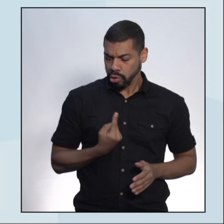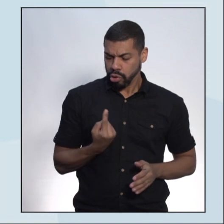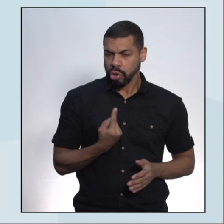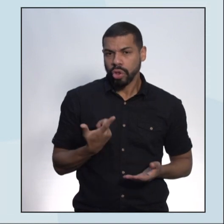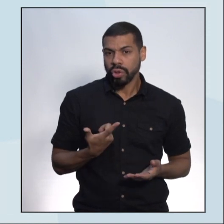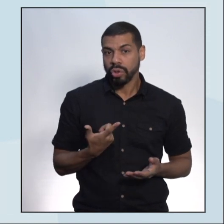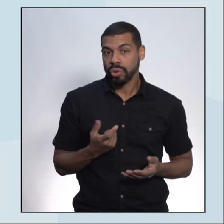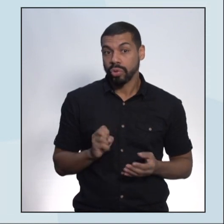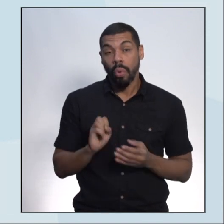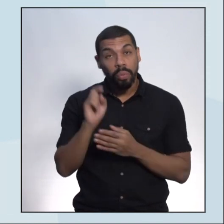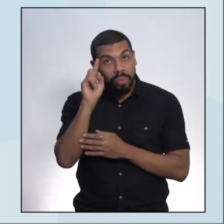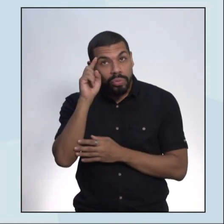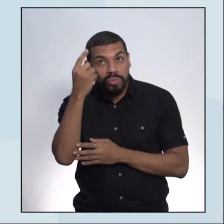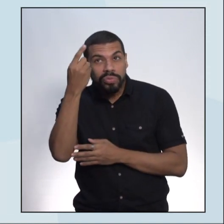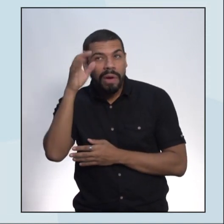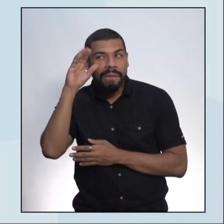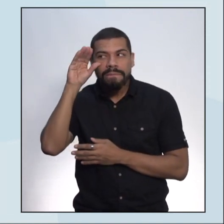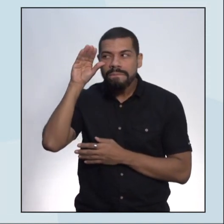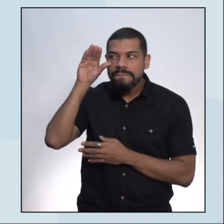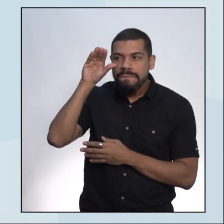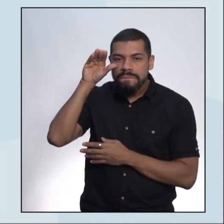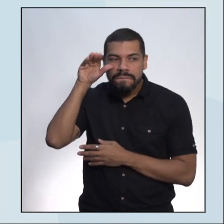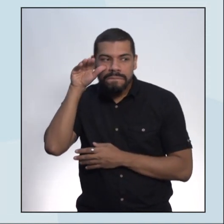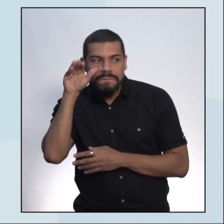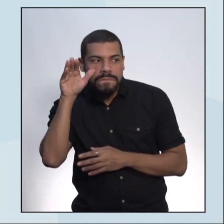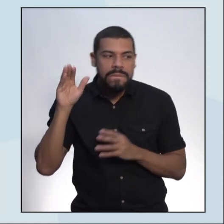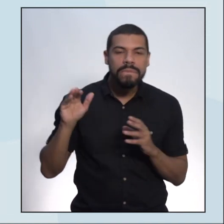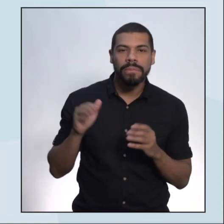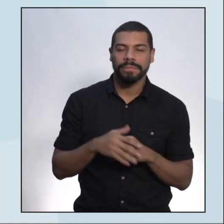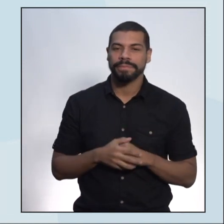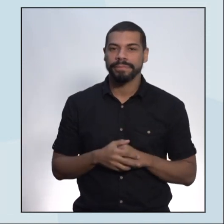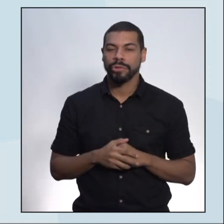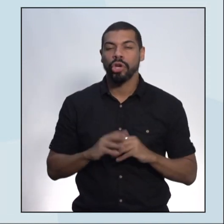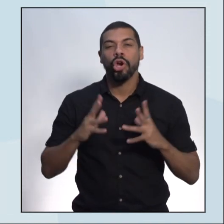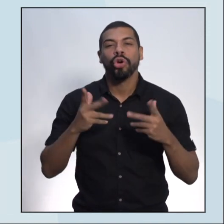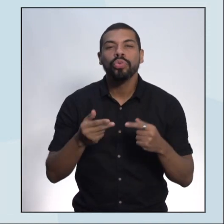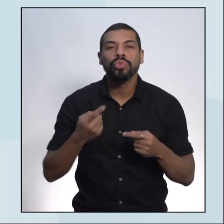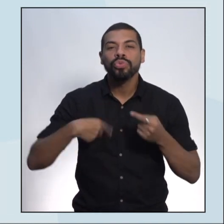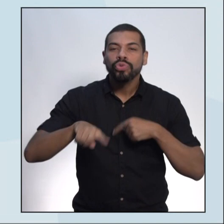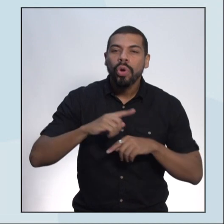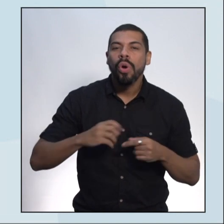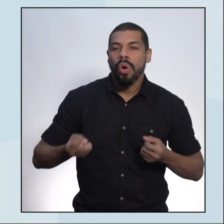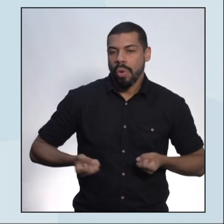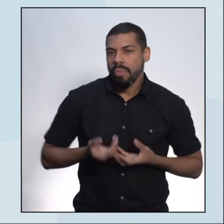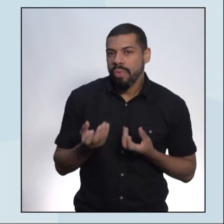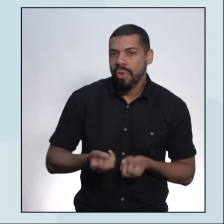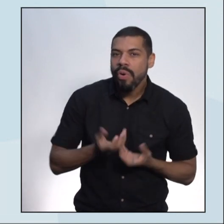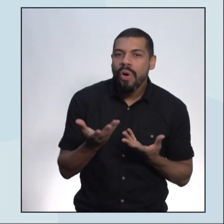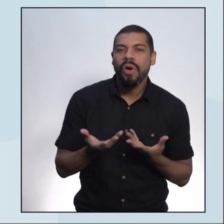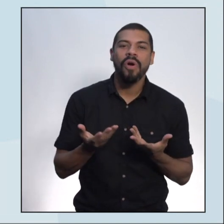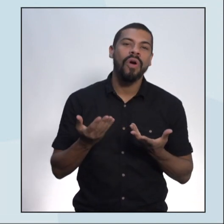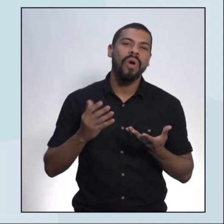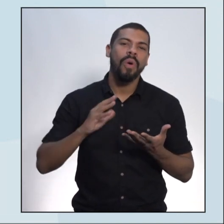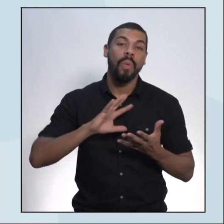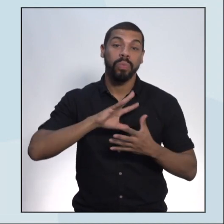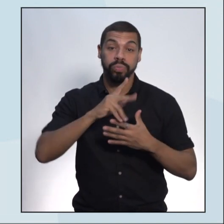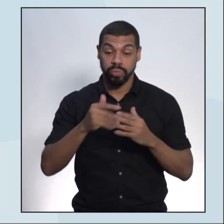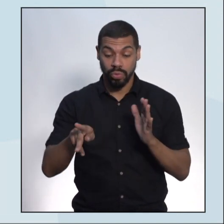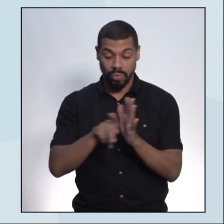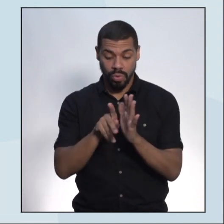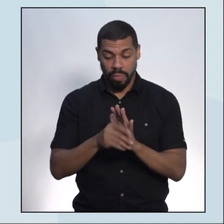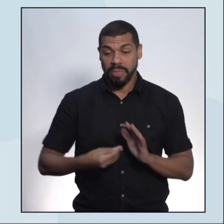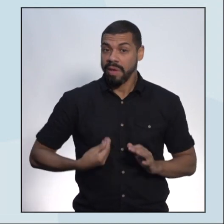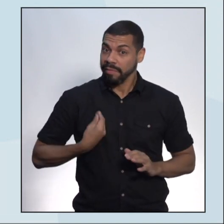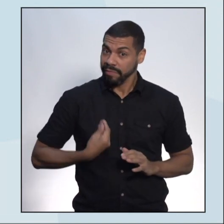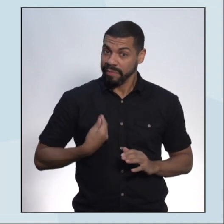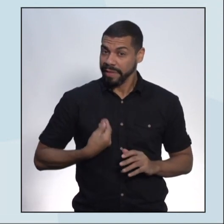exemplo, a curiosidade. Então, todo esse estímulo que a gente recebe, seja do ambiente externo ou do seu mesmo, ou da sua